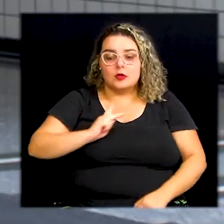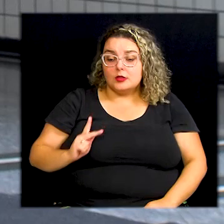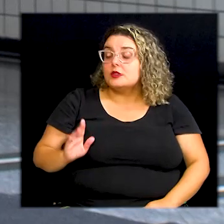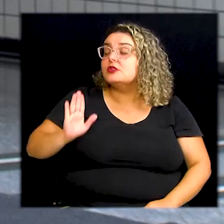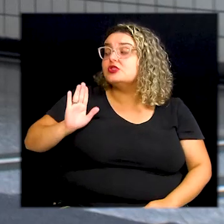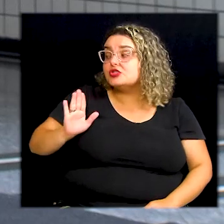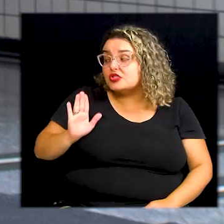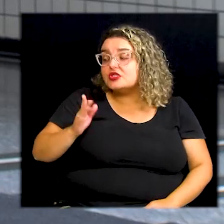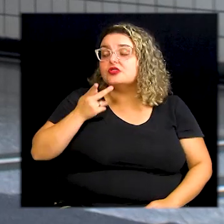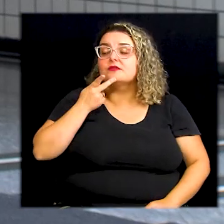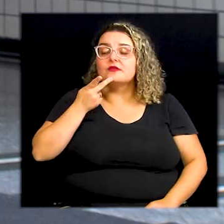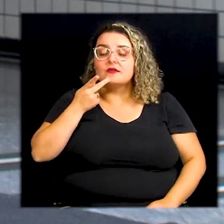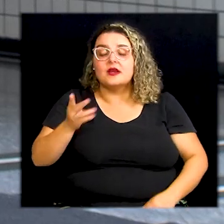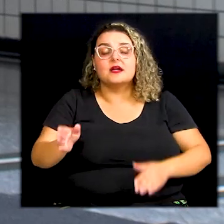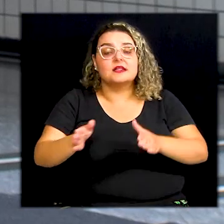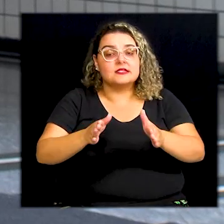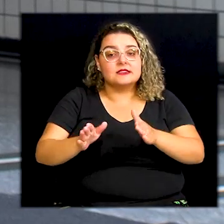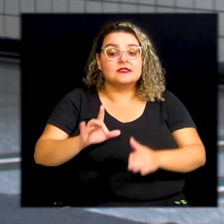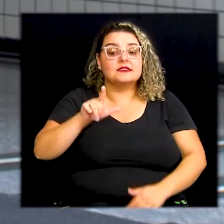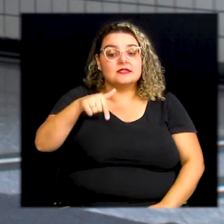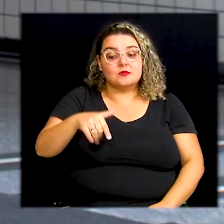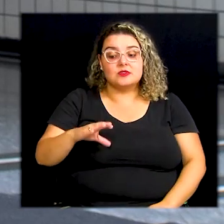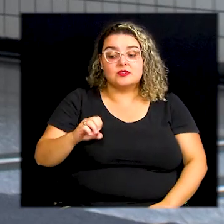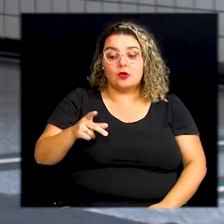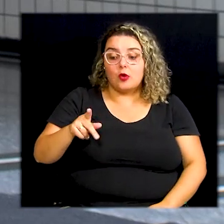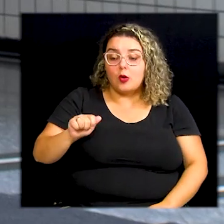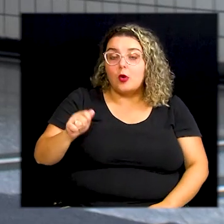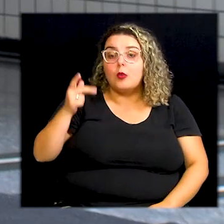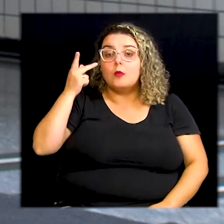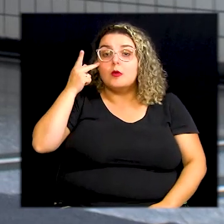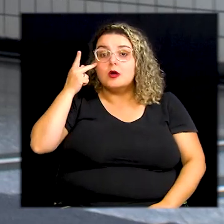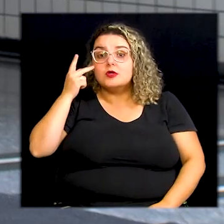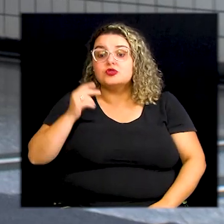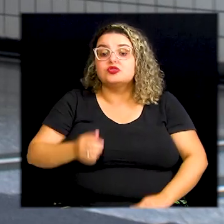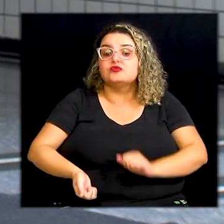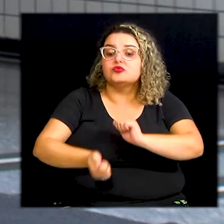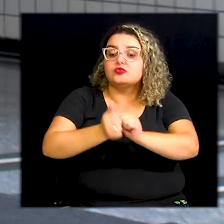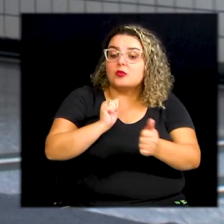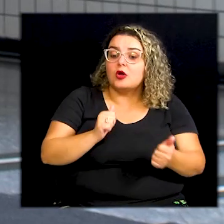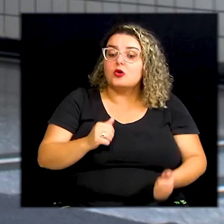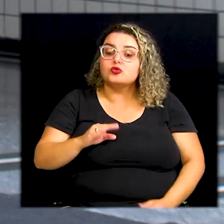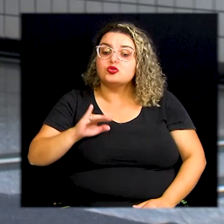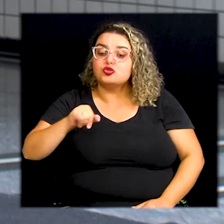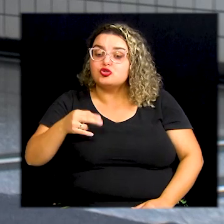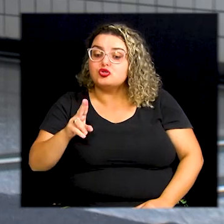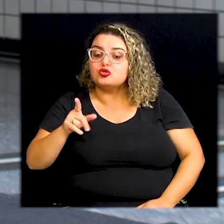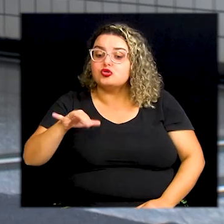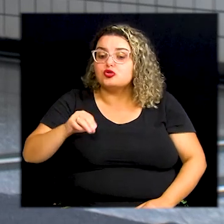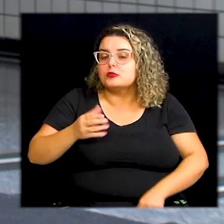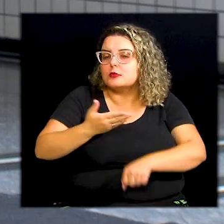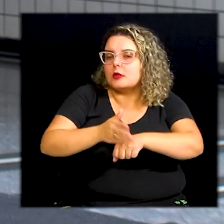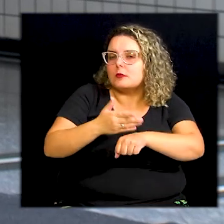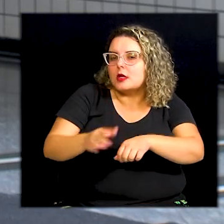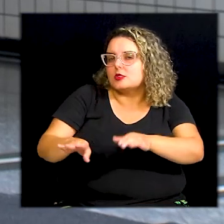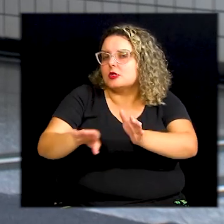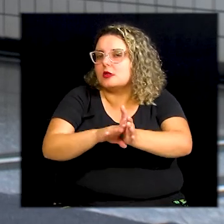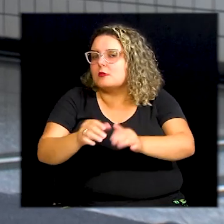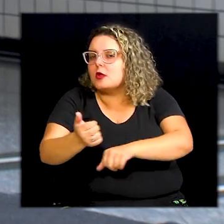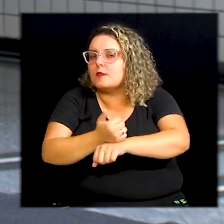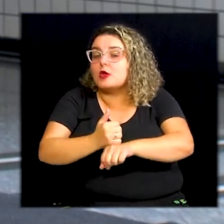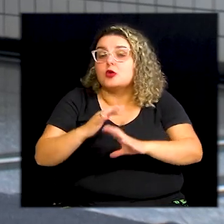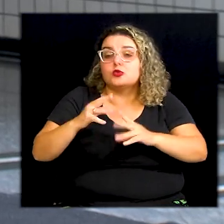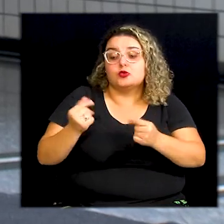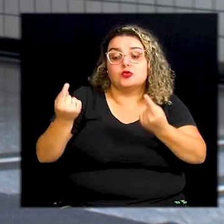já nós vamos falar então sobre este período pós-Copa São Paulo de Futebol Júnior, treinamentos, chegada ao profissional em todo o